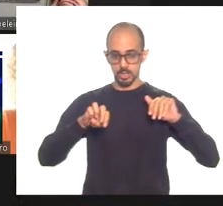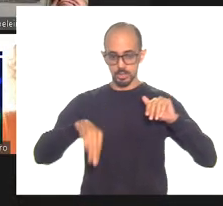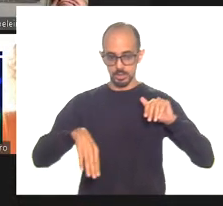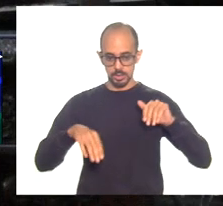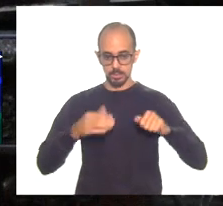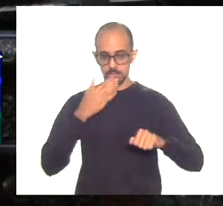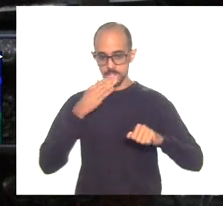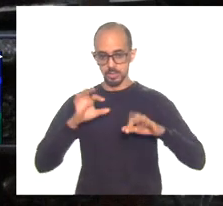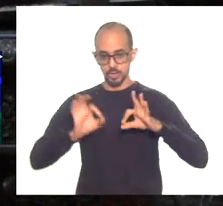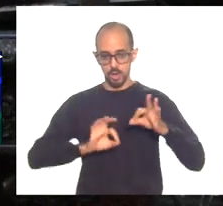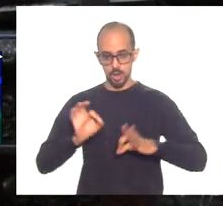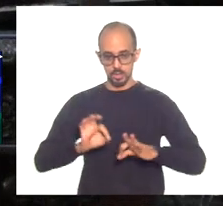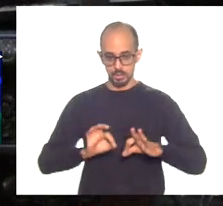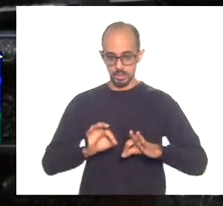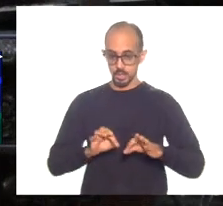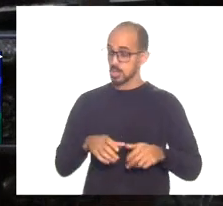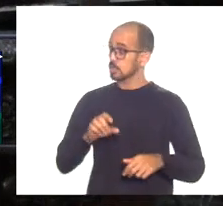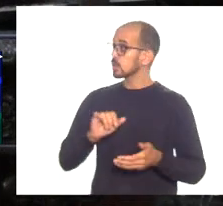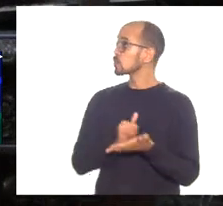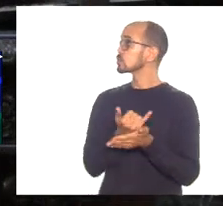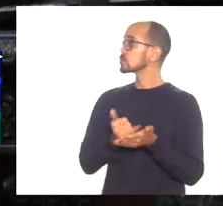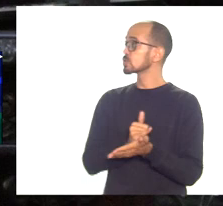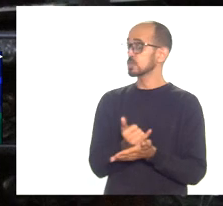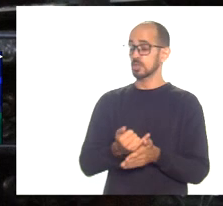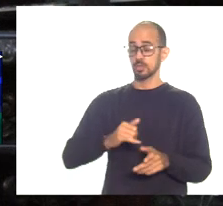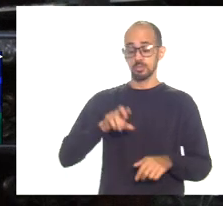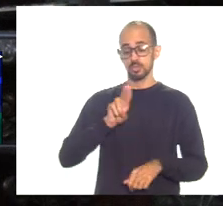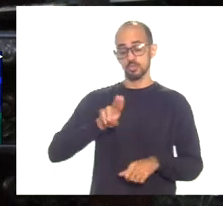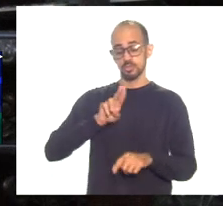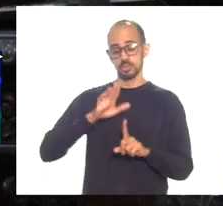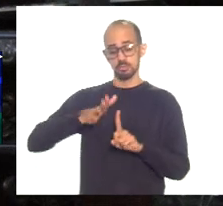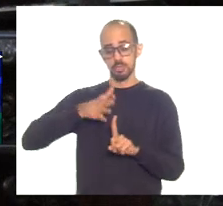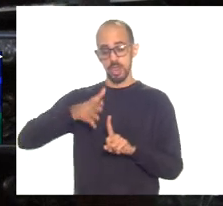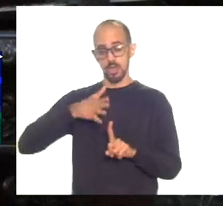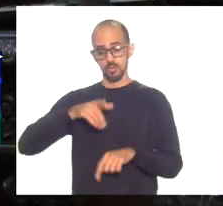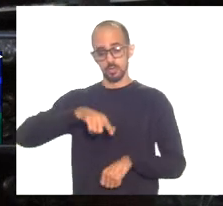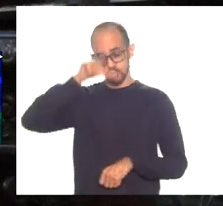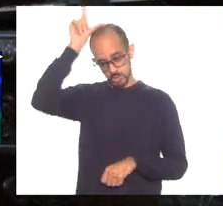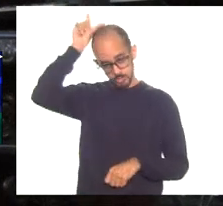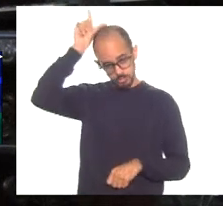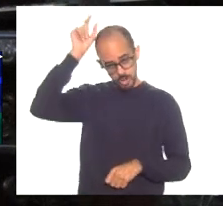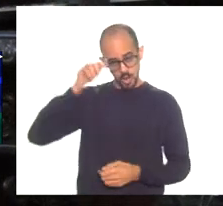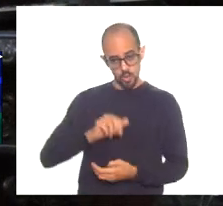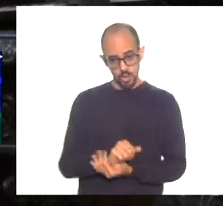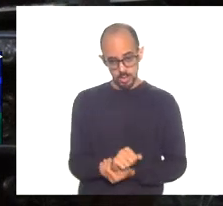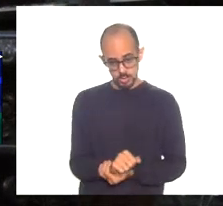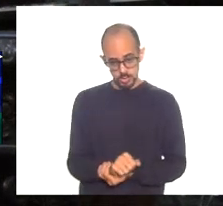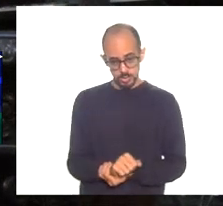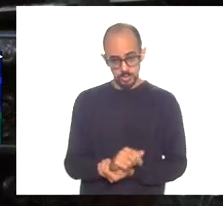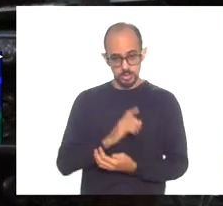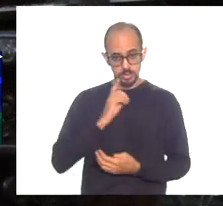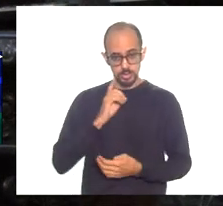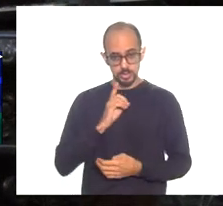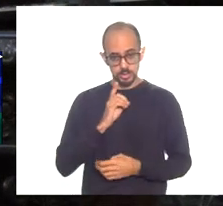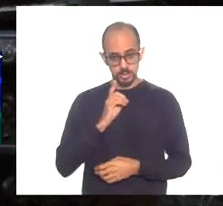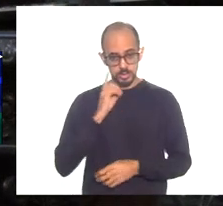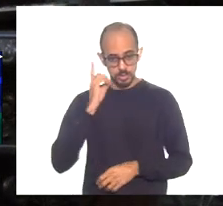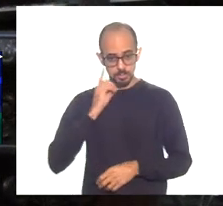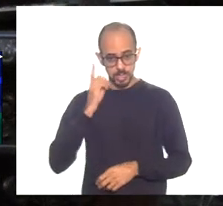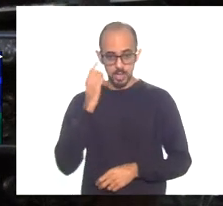estão inscritos para usar da palavra o Deputado Luiz Paulo e o deputado